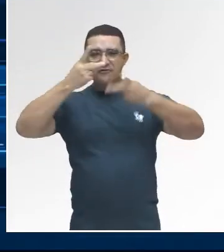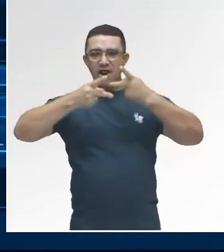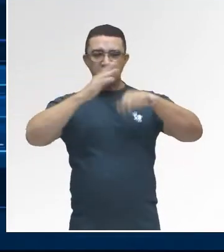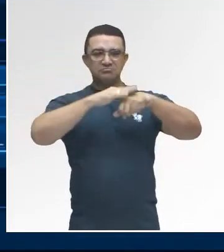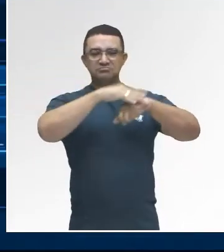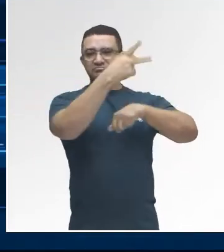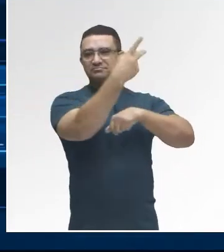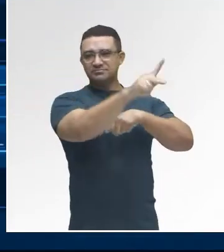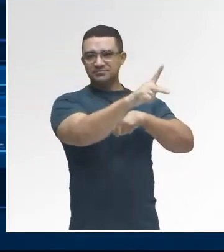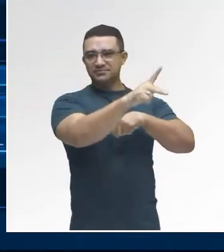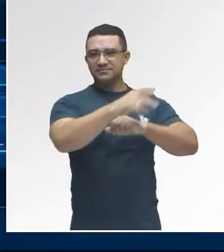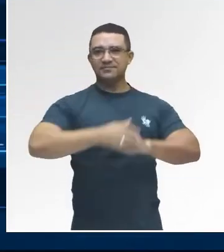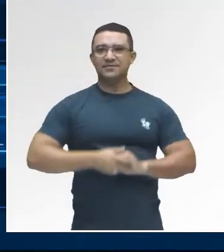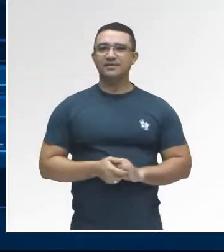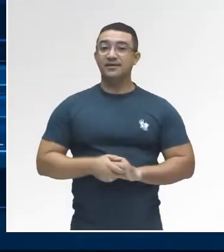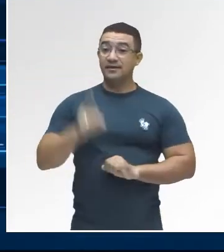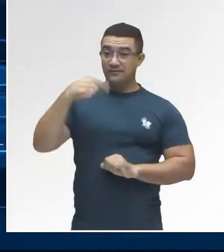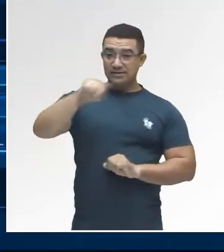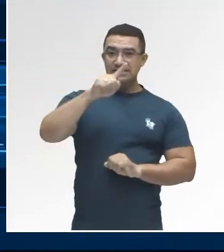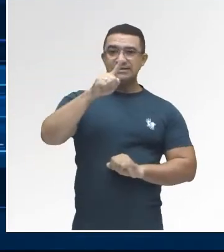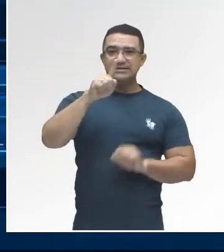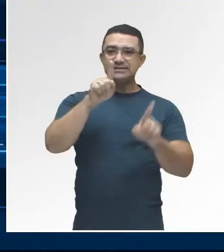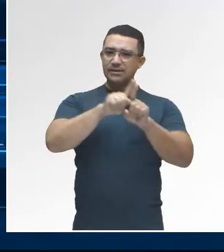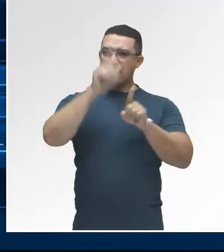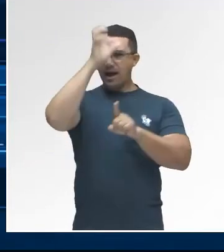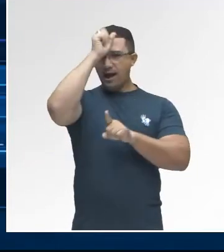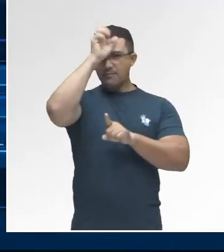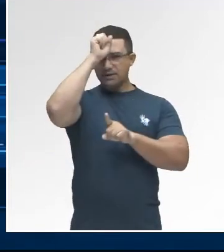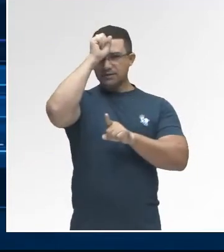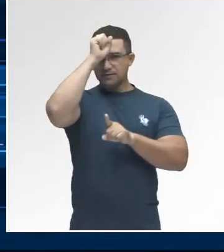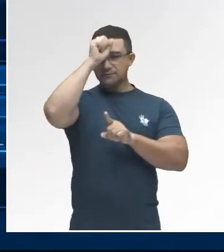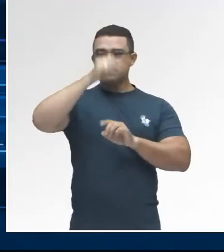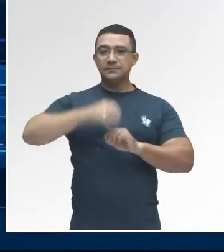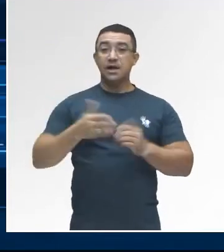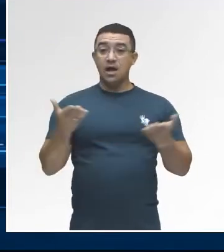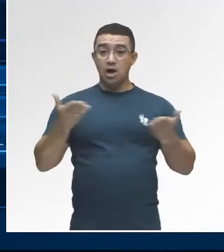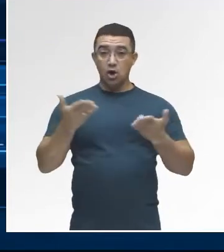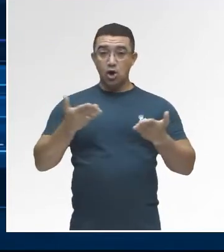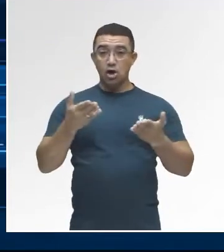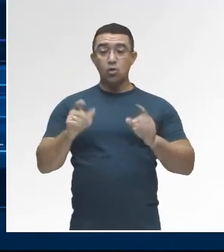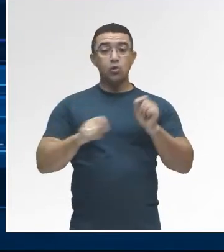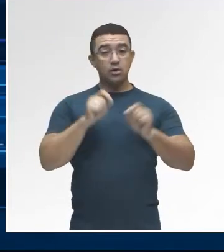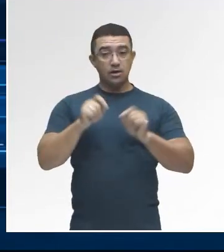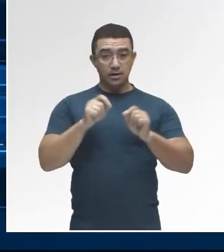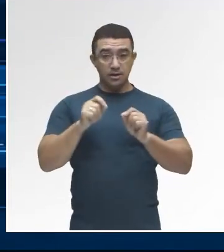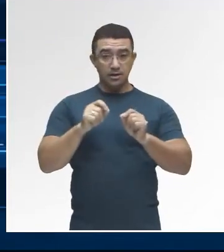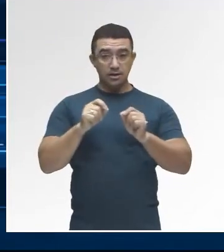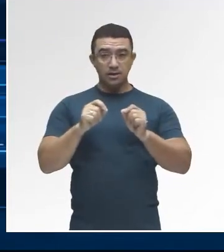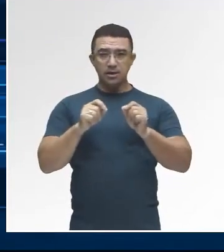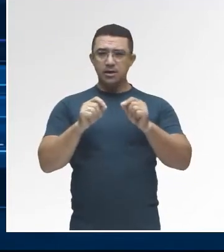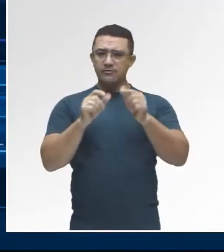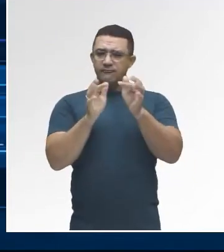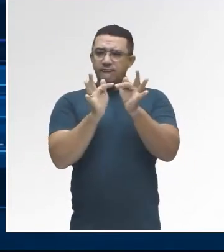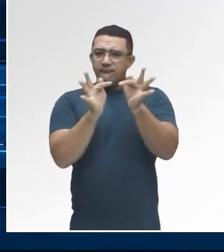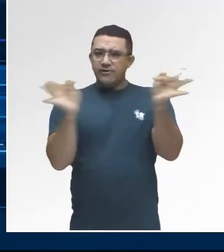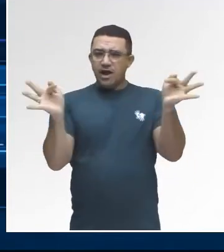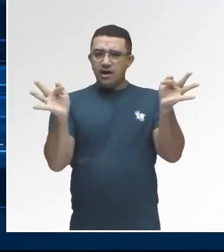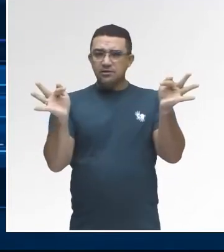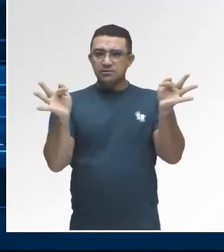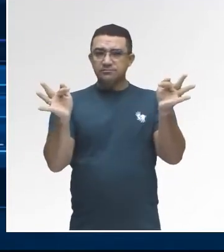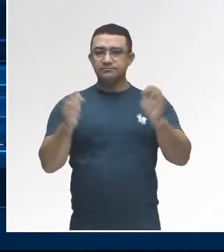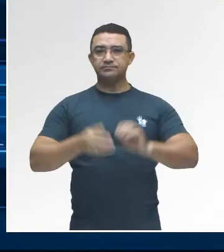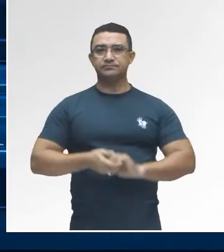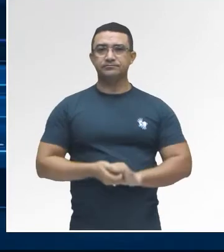né? E aí vocês aprenderam, né, mais agora, né, sobre as expressões housewarming e fancy dress